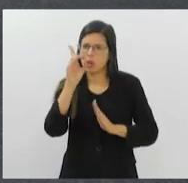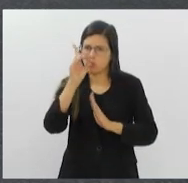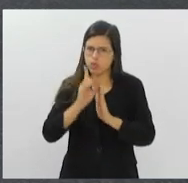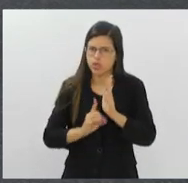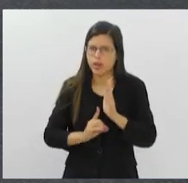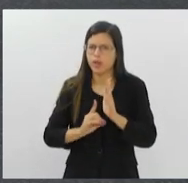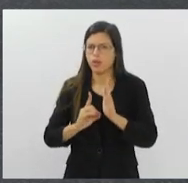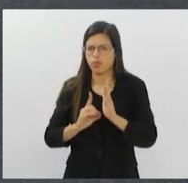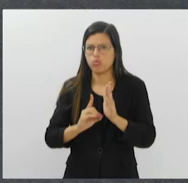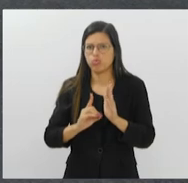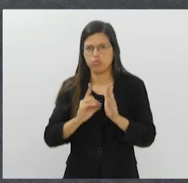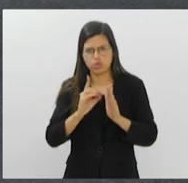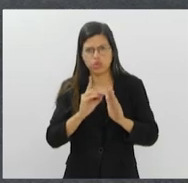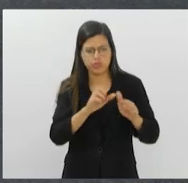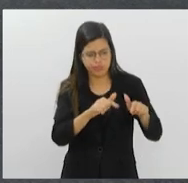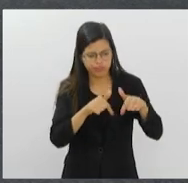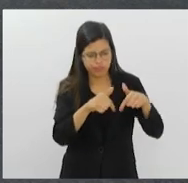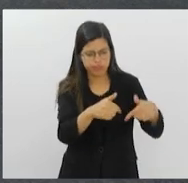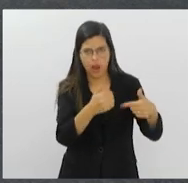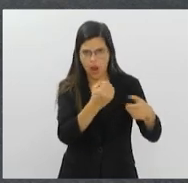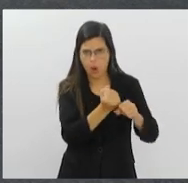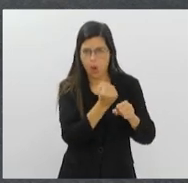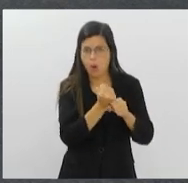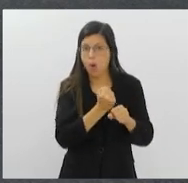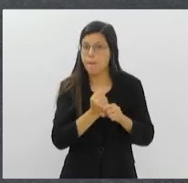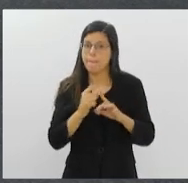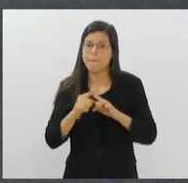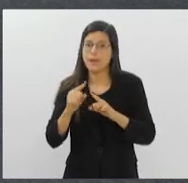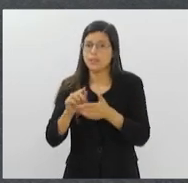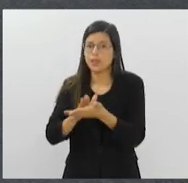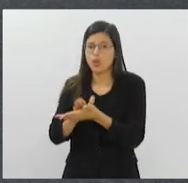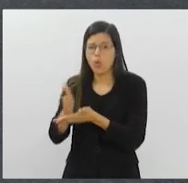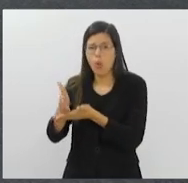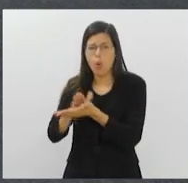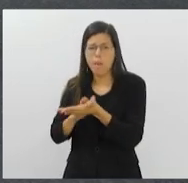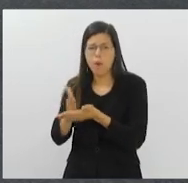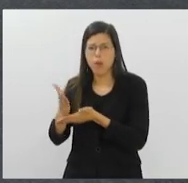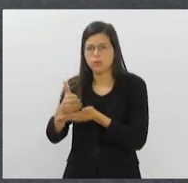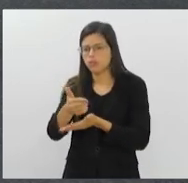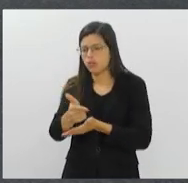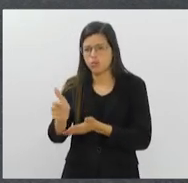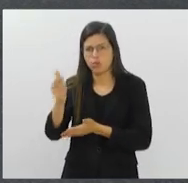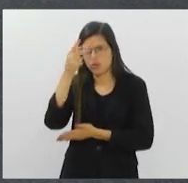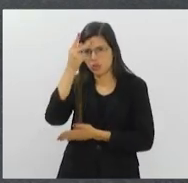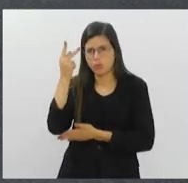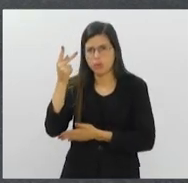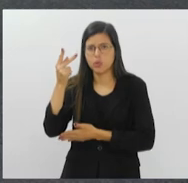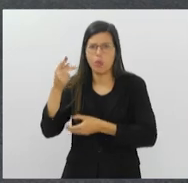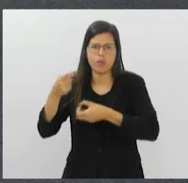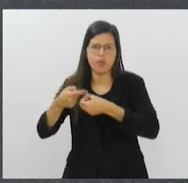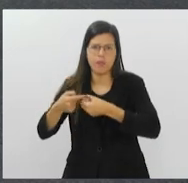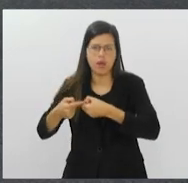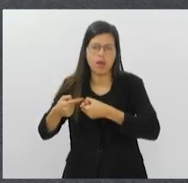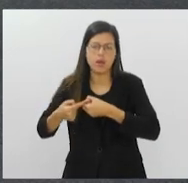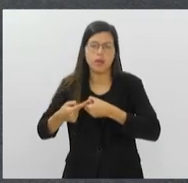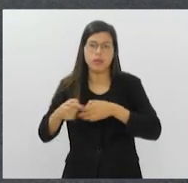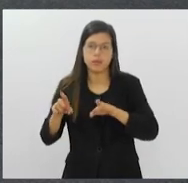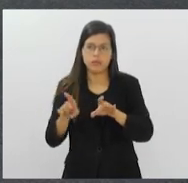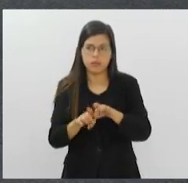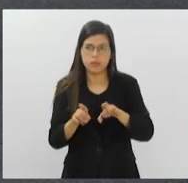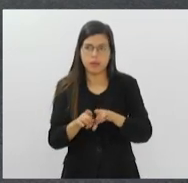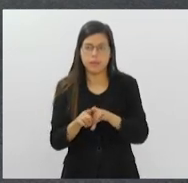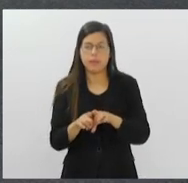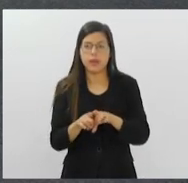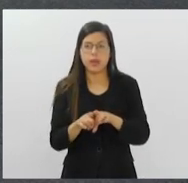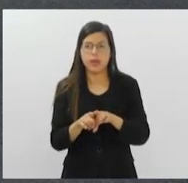de empreender, mas de incomodar todos os outros moradores daquele bairro e também